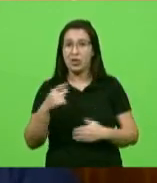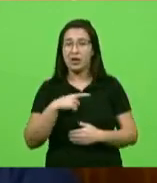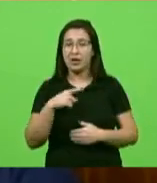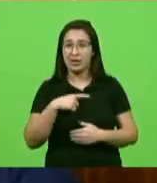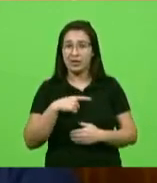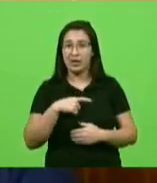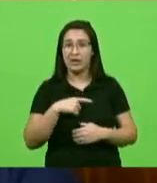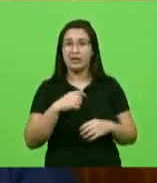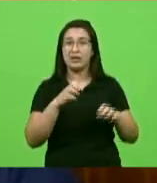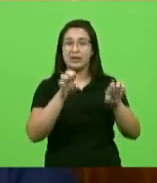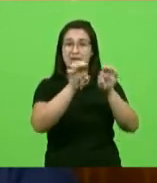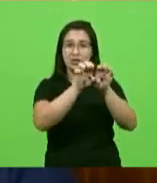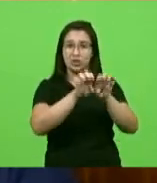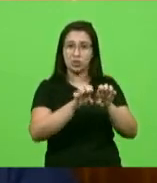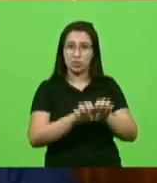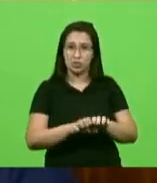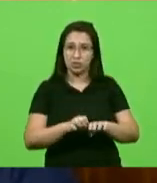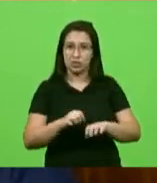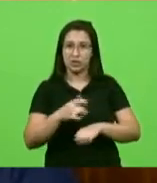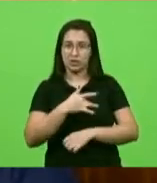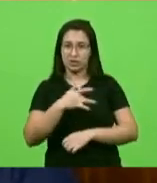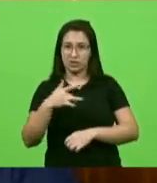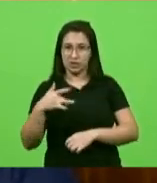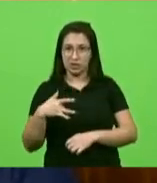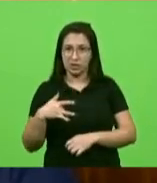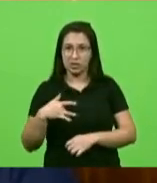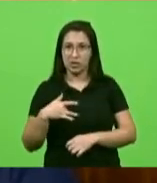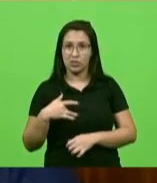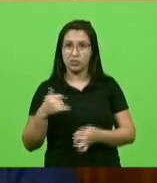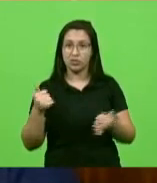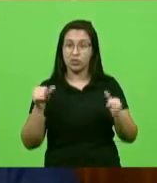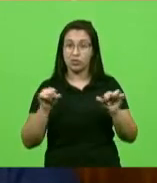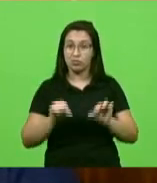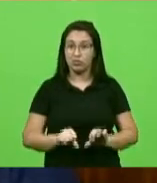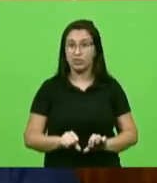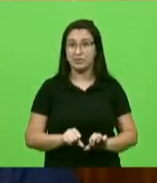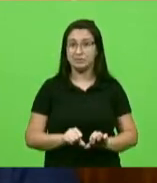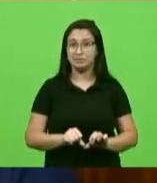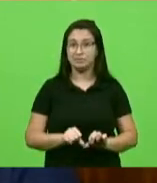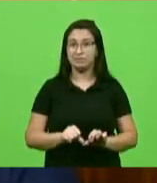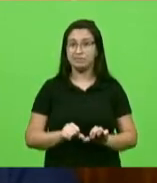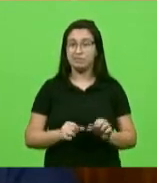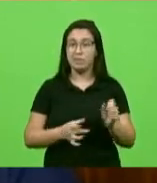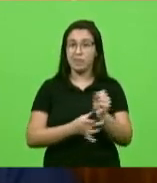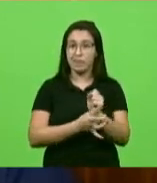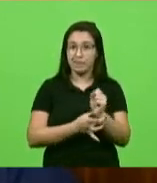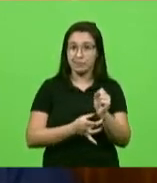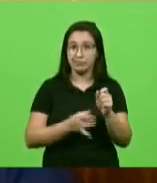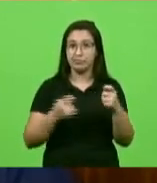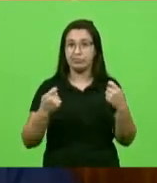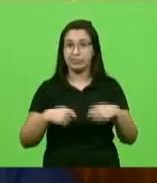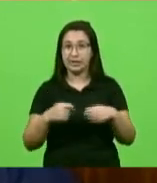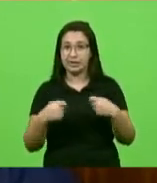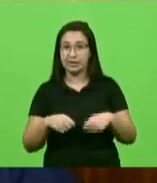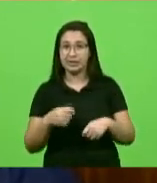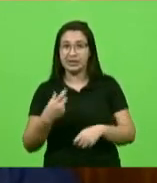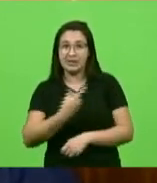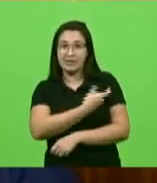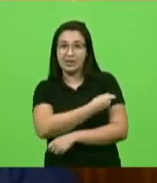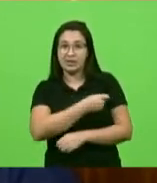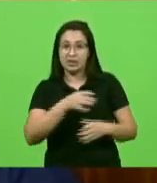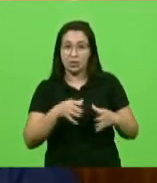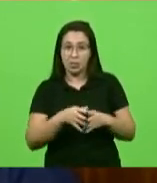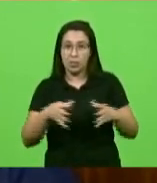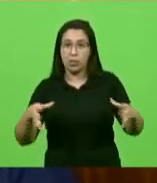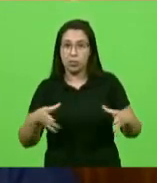estruturação do sistema público de saúde, medidas eficazes de prevenção e vacinação em massa. O que